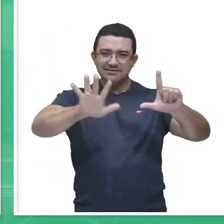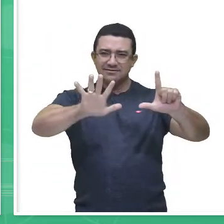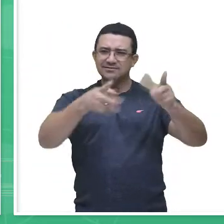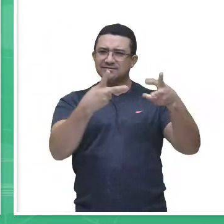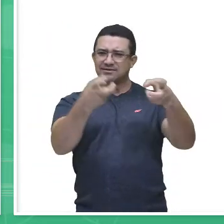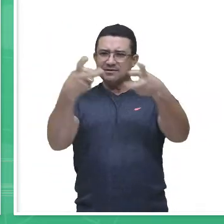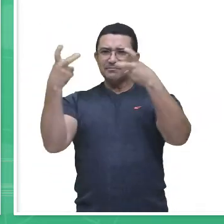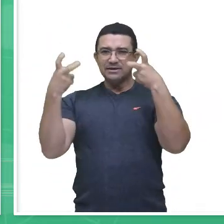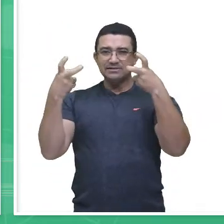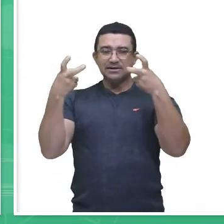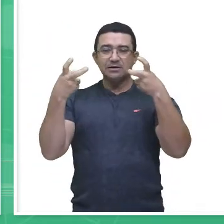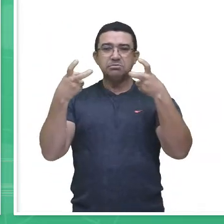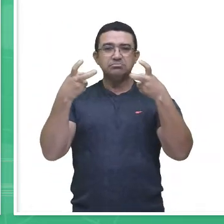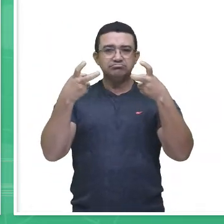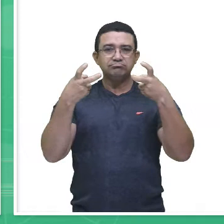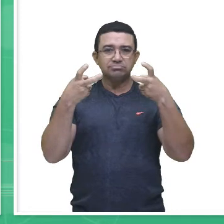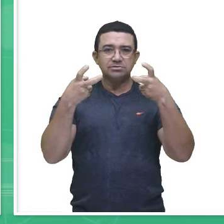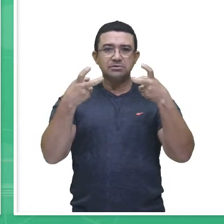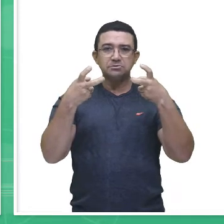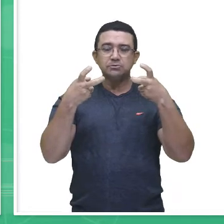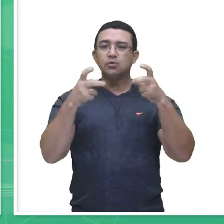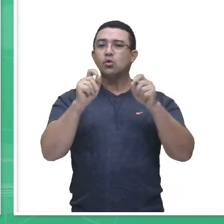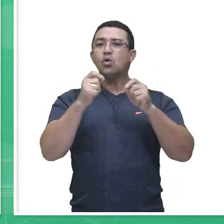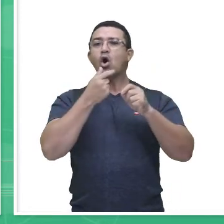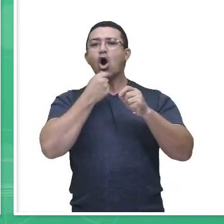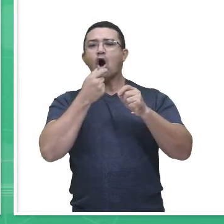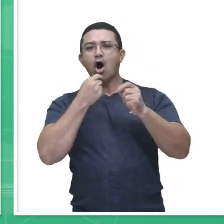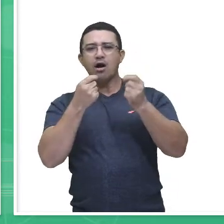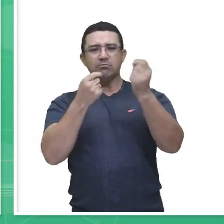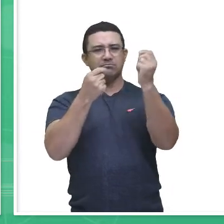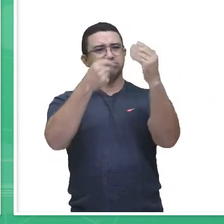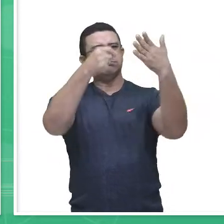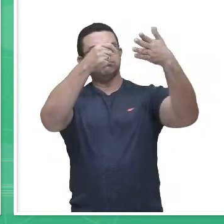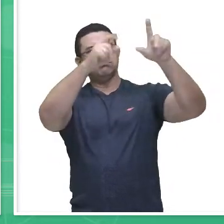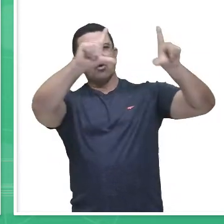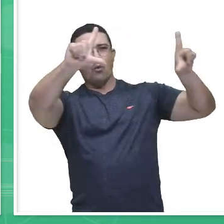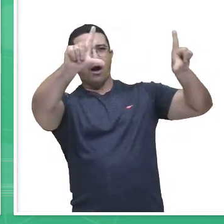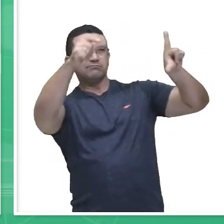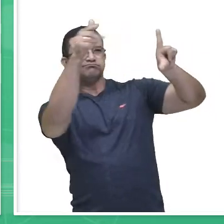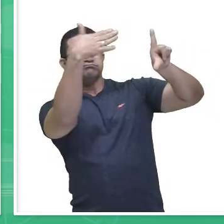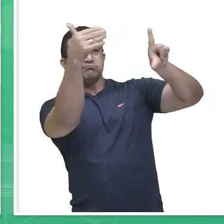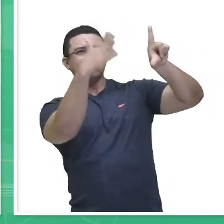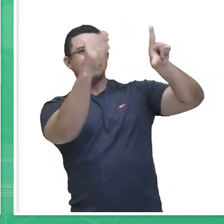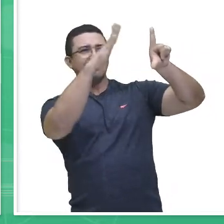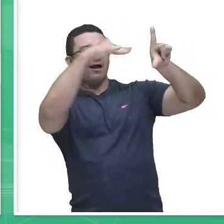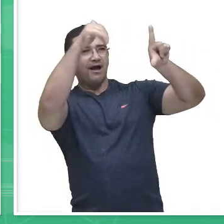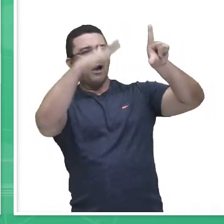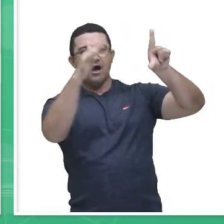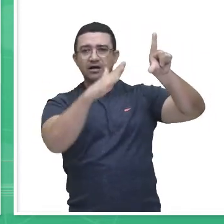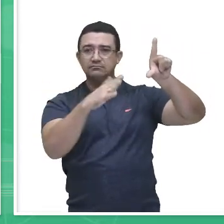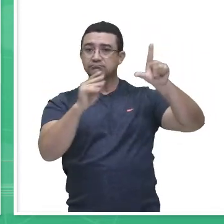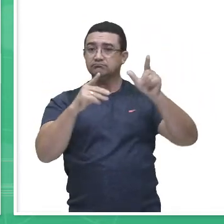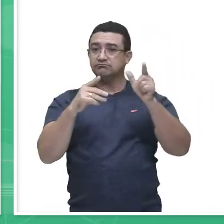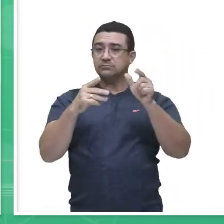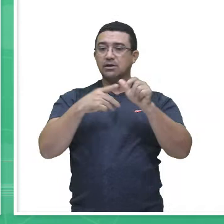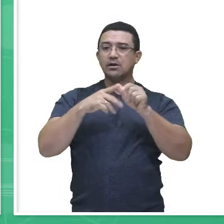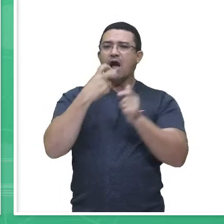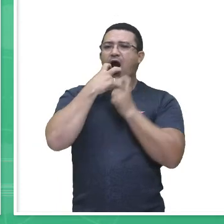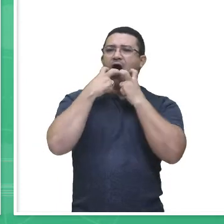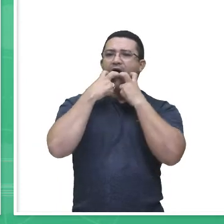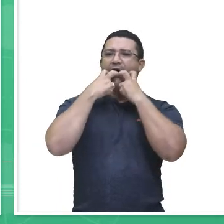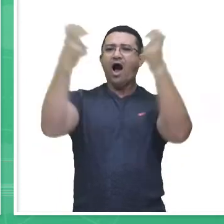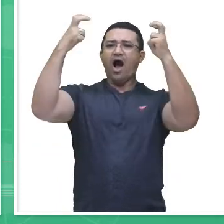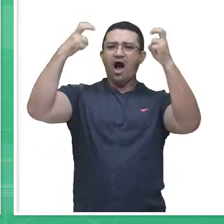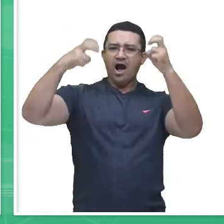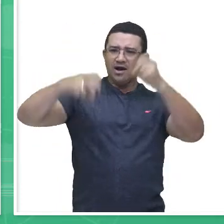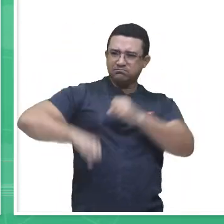que nesta tela, o nosso artista, nessa tela que foi pintada, aí a gente tem a representação exatamente do grito do Ipiranga,